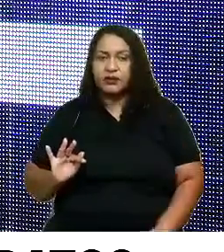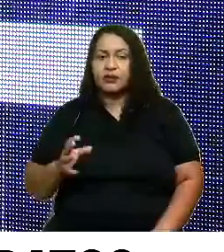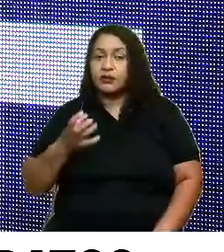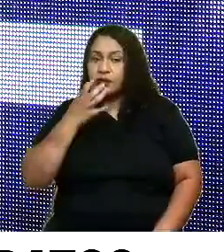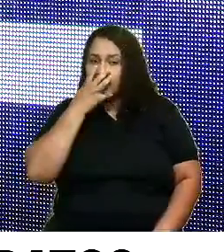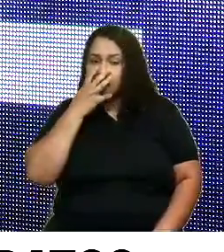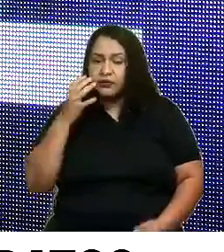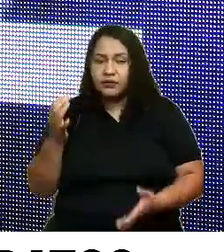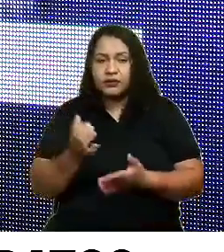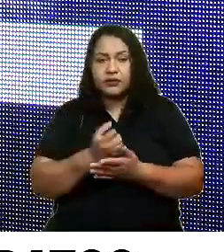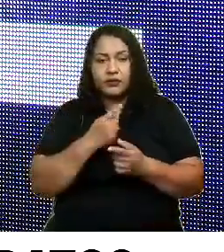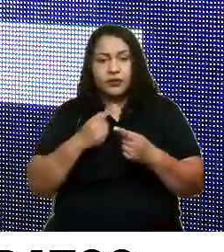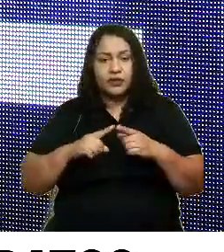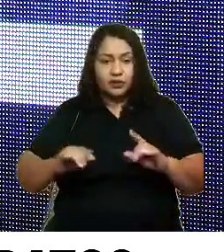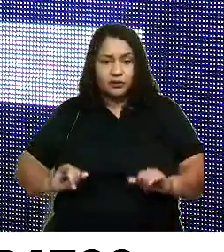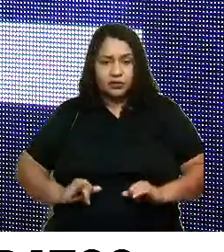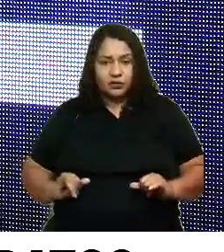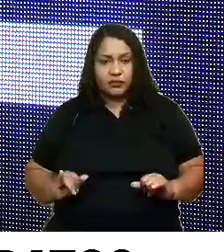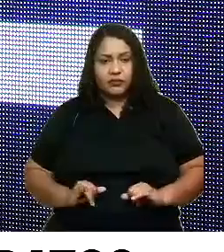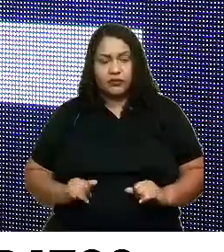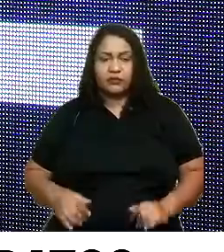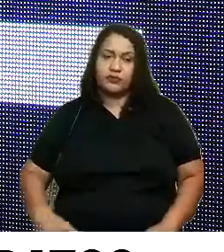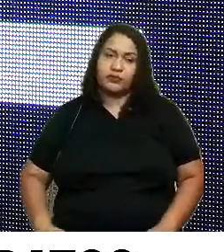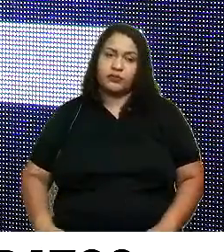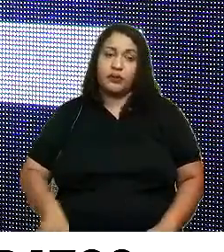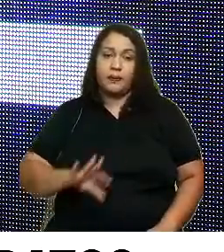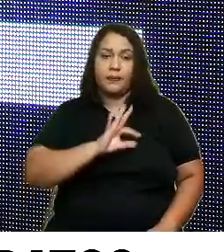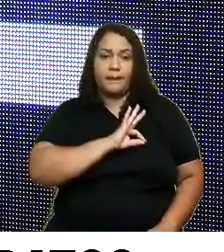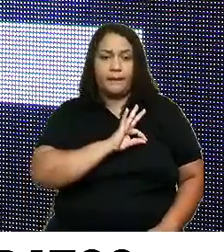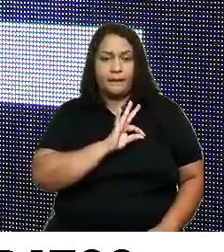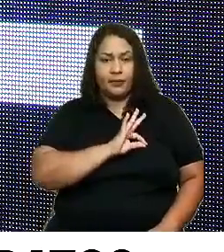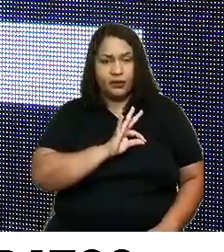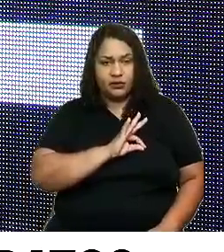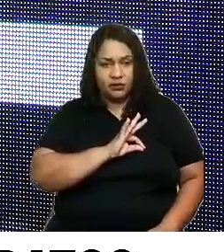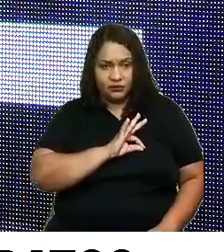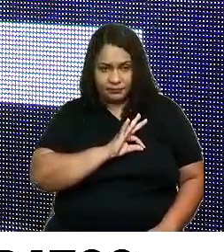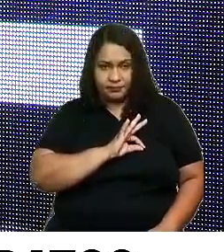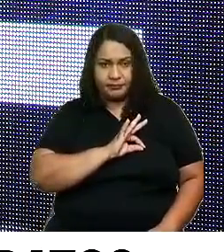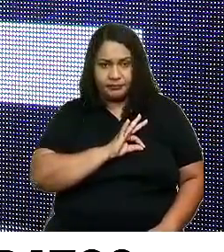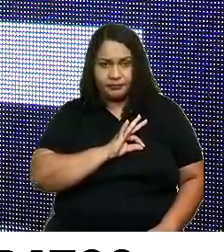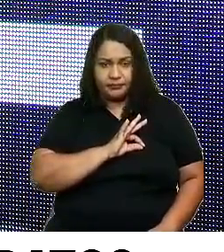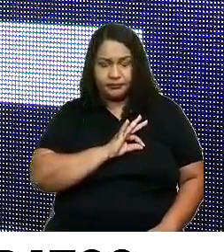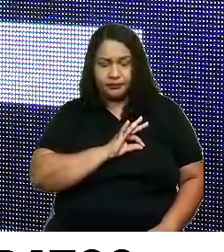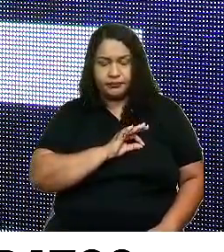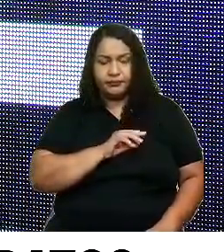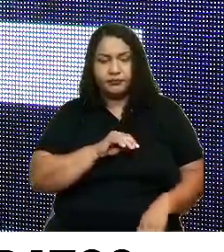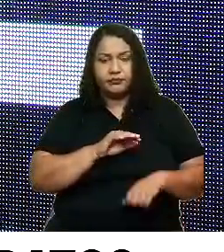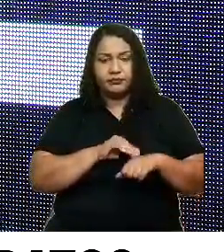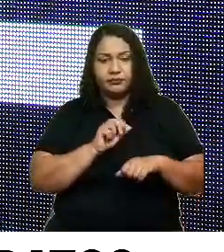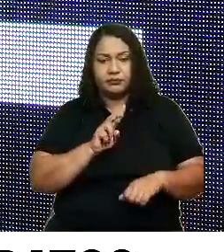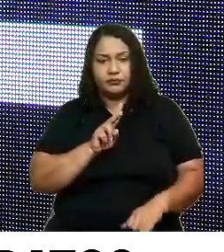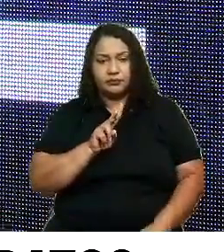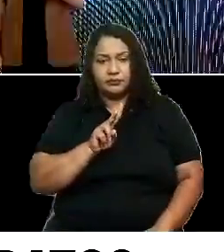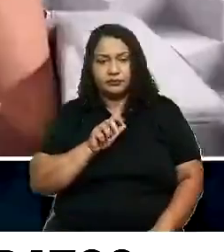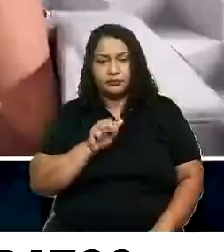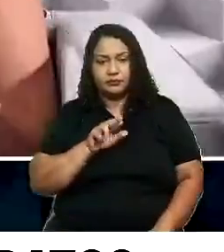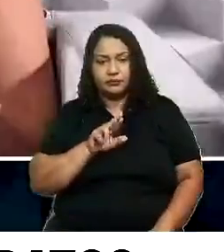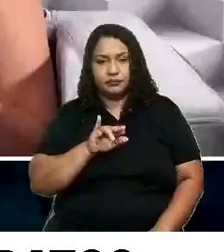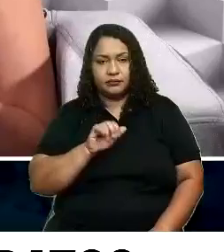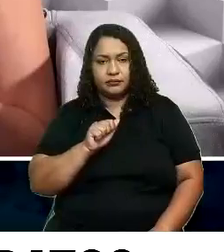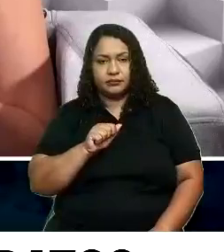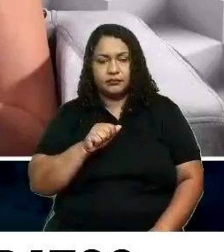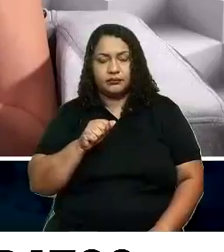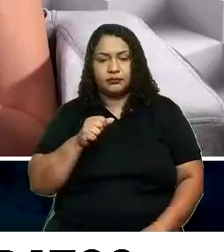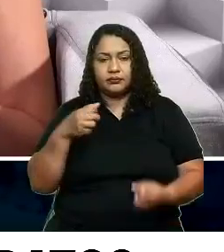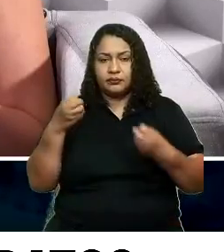foi resgatado de situação de maus-tratos Gente O Resgate foi feito pela Polícia mesmo Valéria já entra aqui na